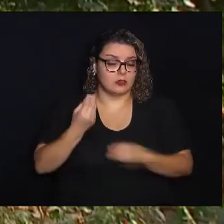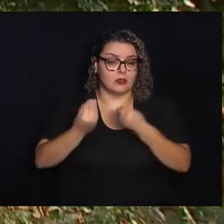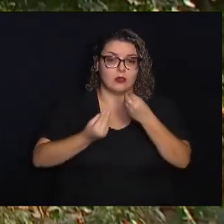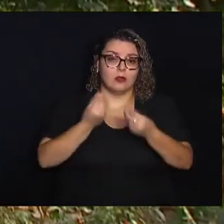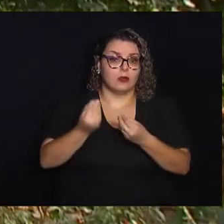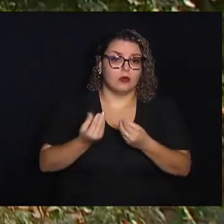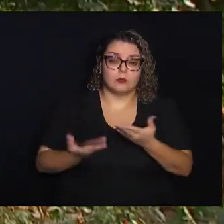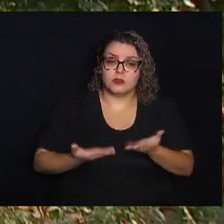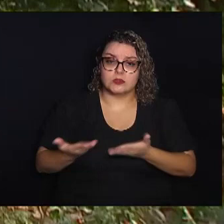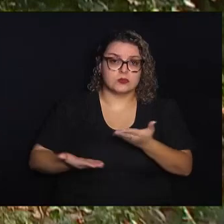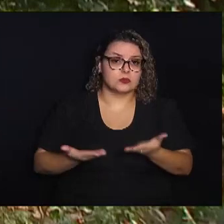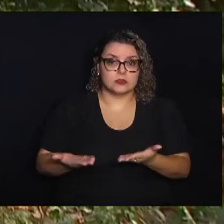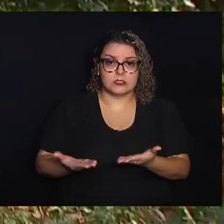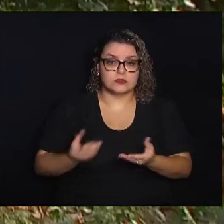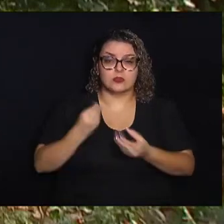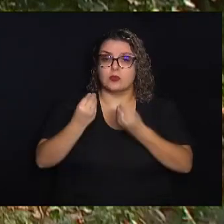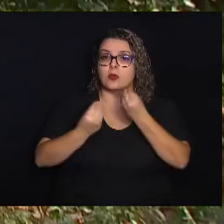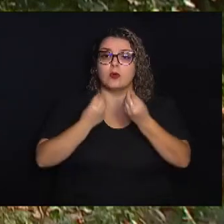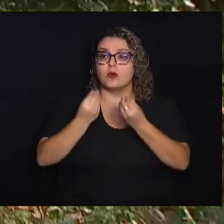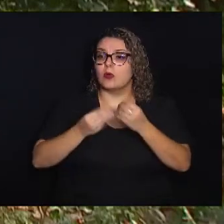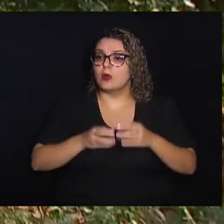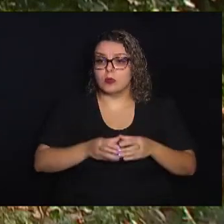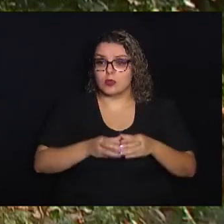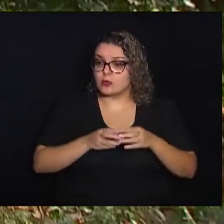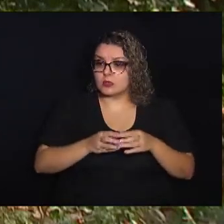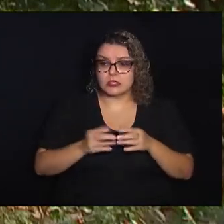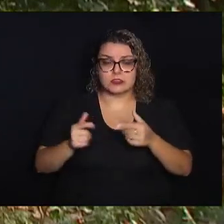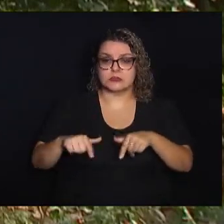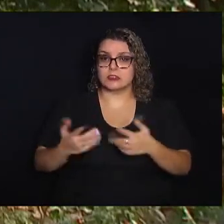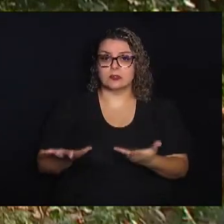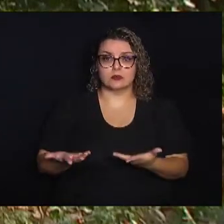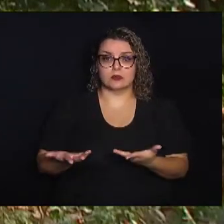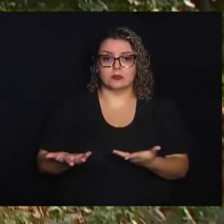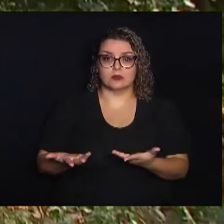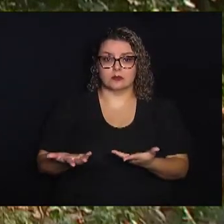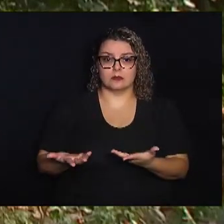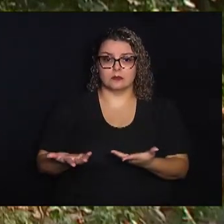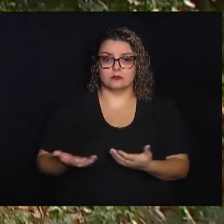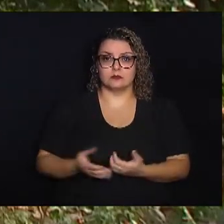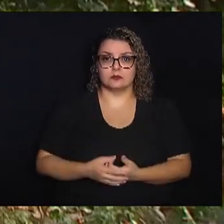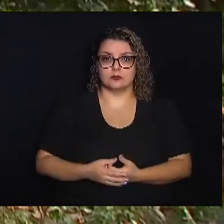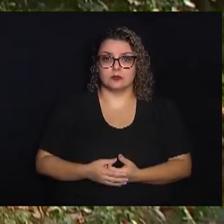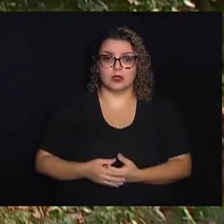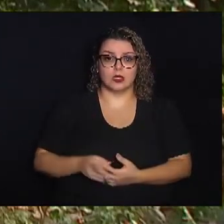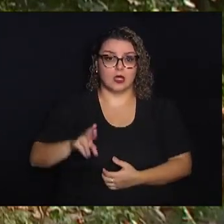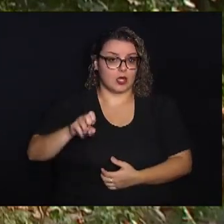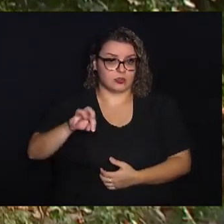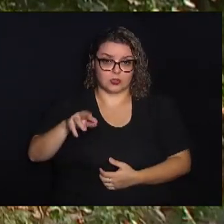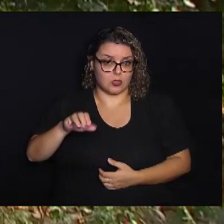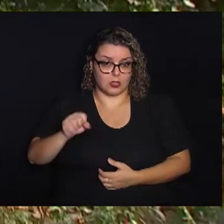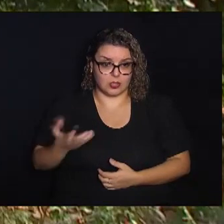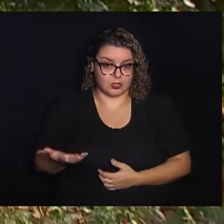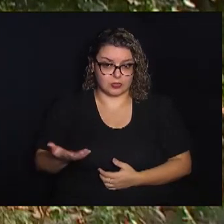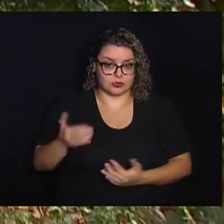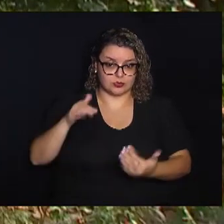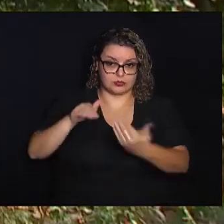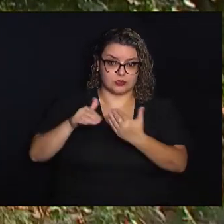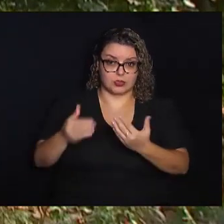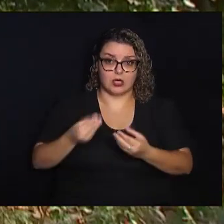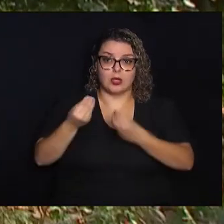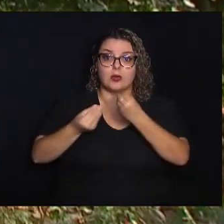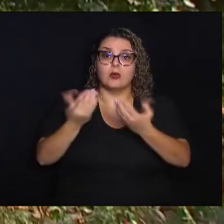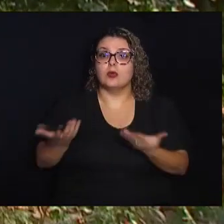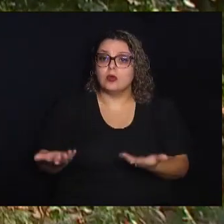os serviços, como é que vai ficar a convivência naquele território, as rotas, né, de tráfego. Como é que vai